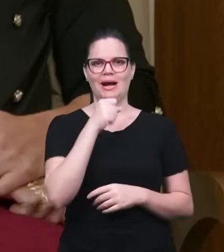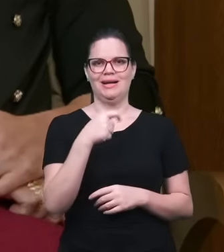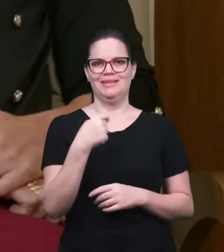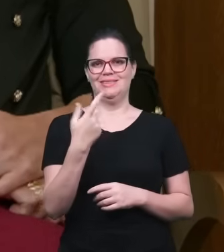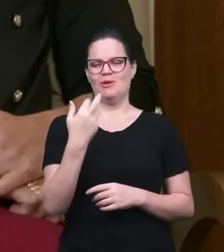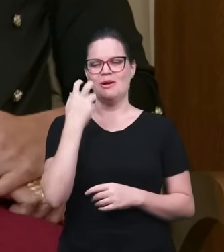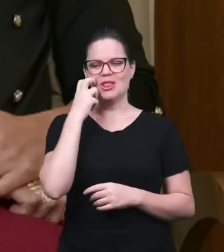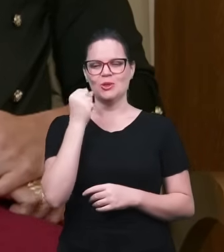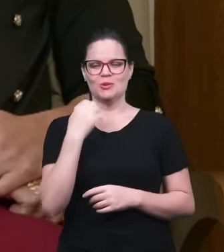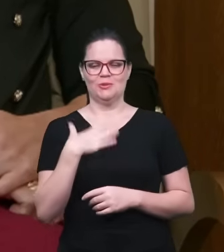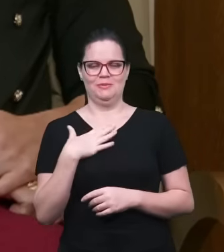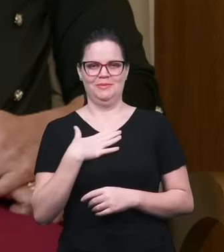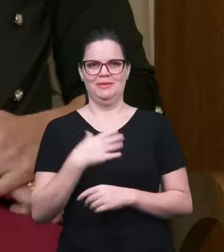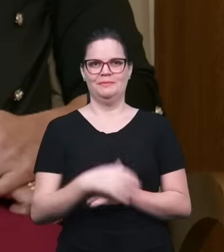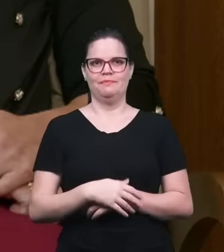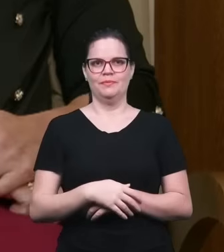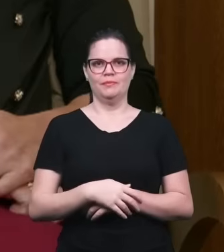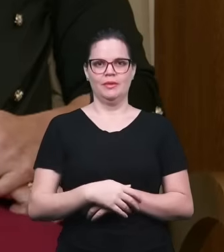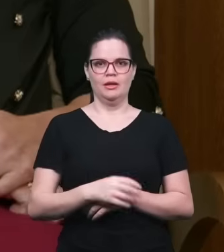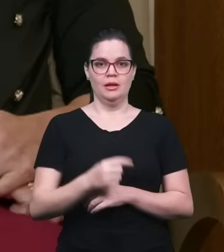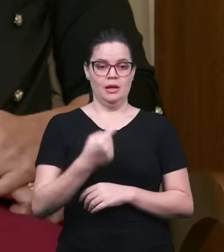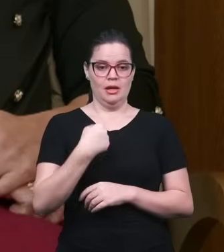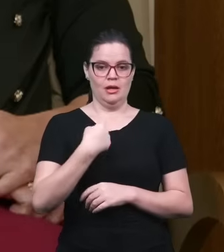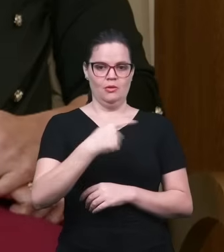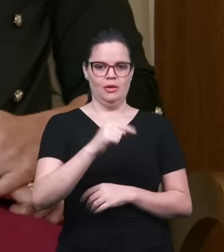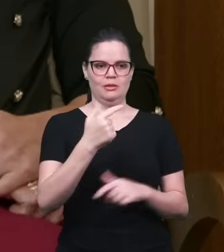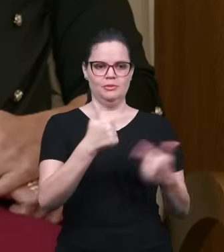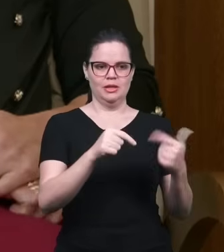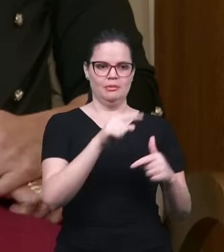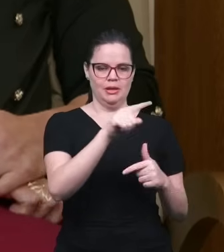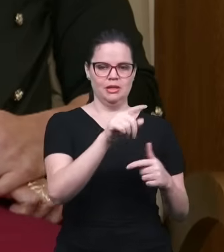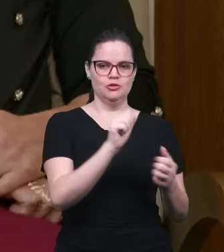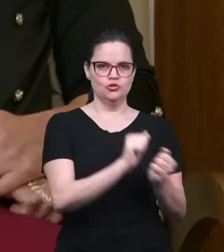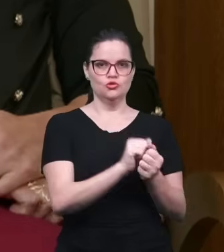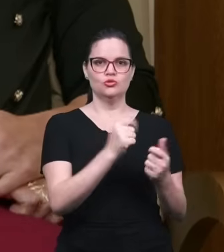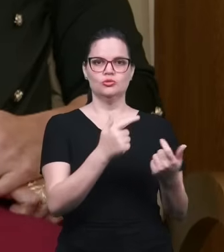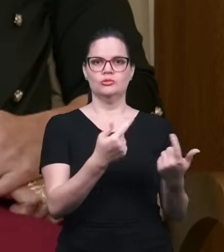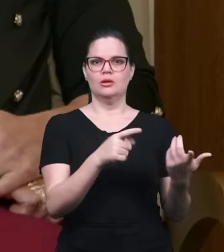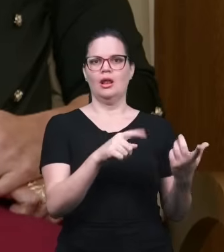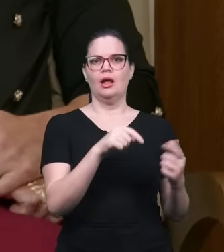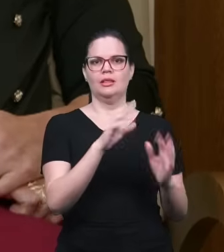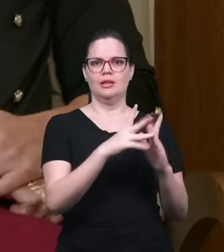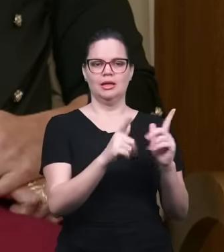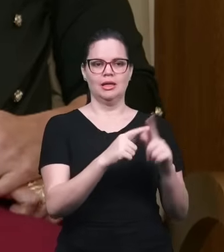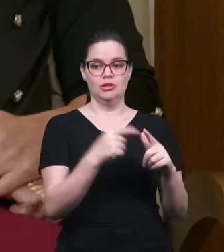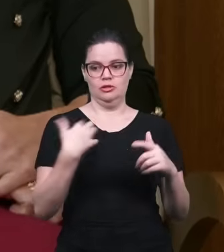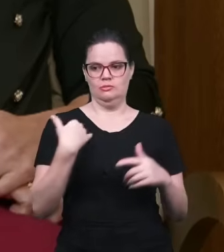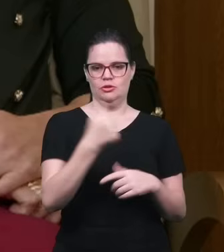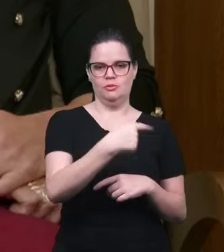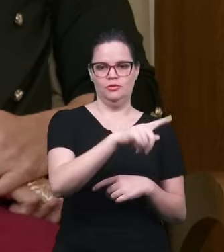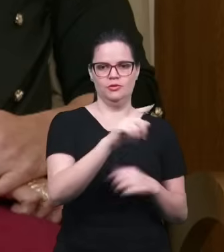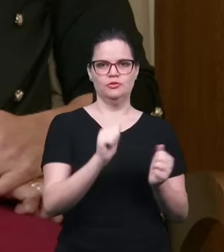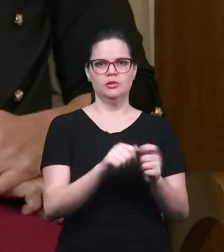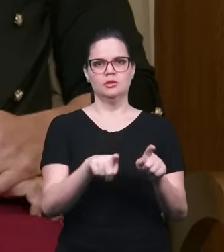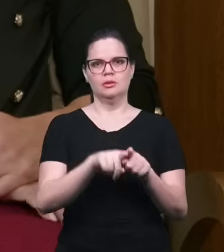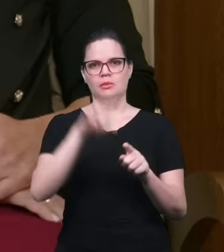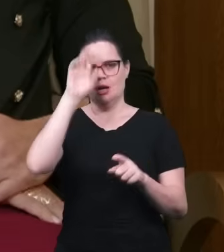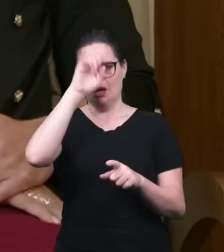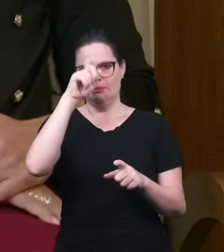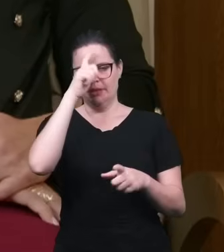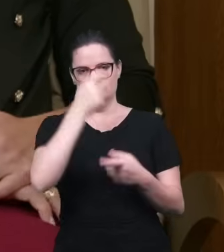um trabalho e levava junto, ia fazer outro trabalho e levava junto. Então, nós aprendíamos instrumento, nós aprendíamos a administrar as